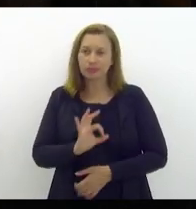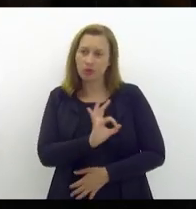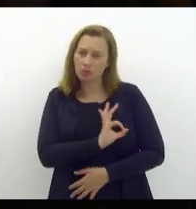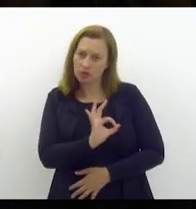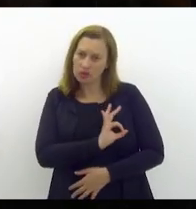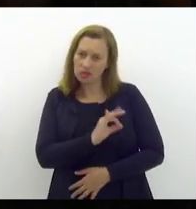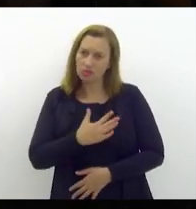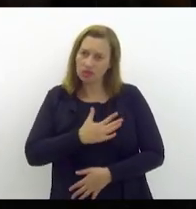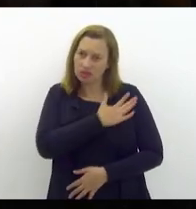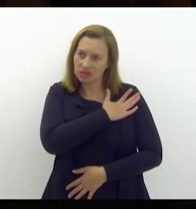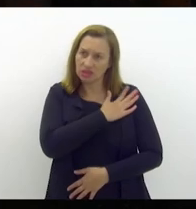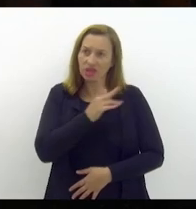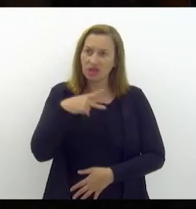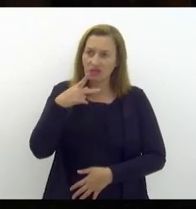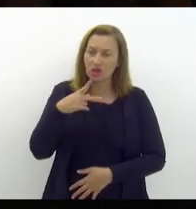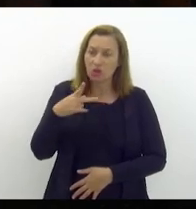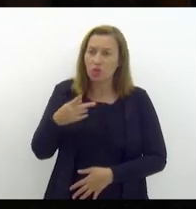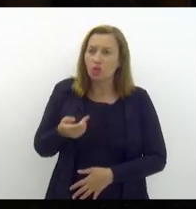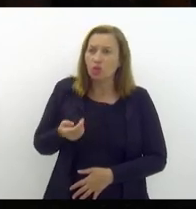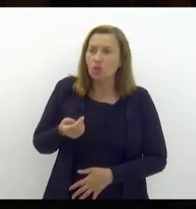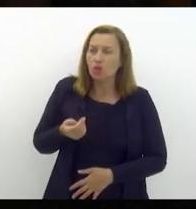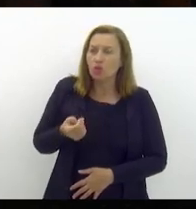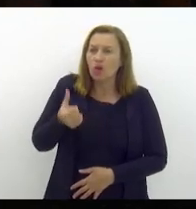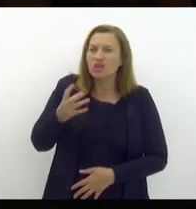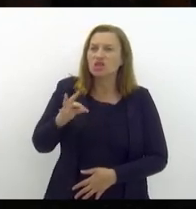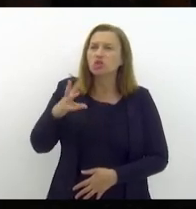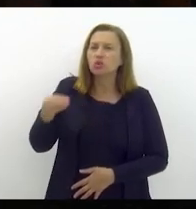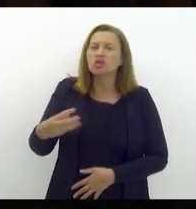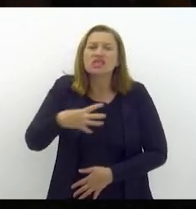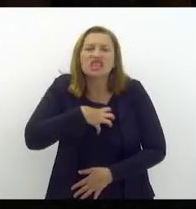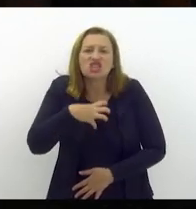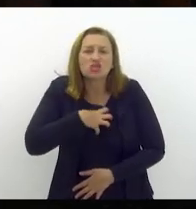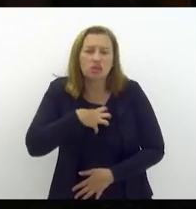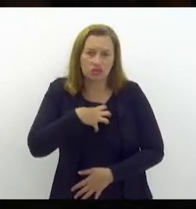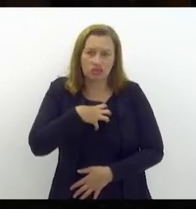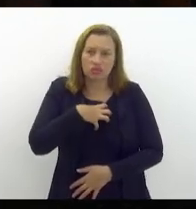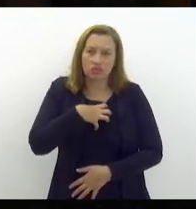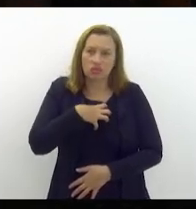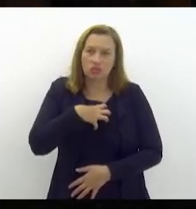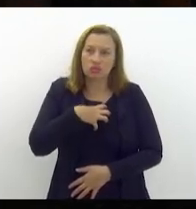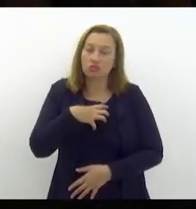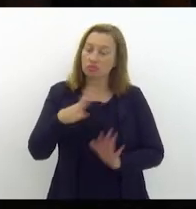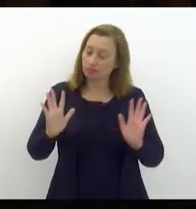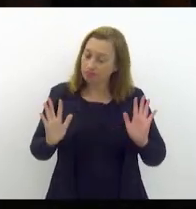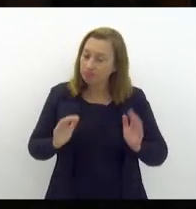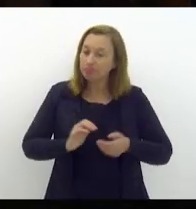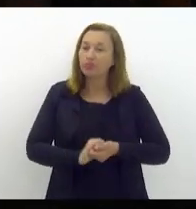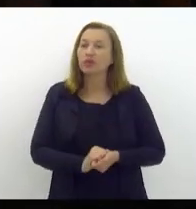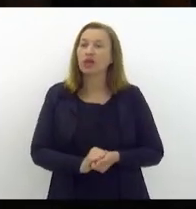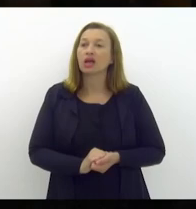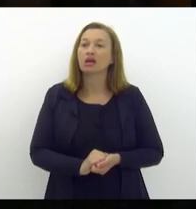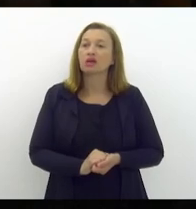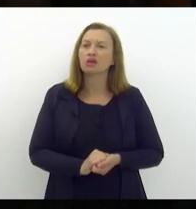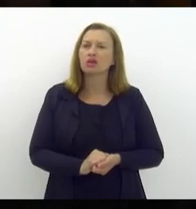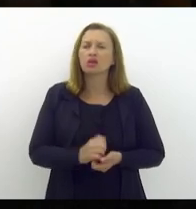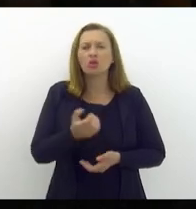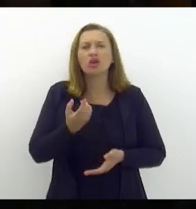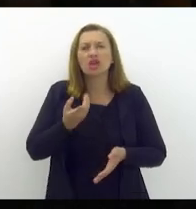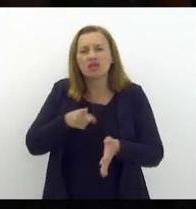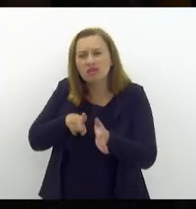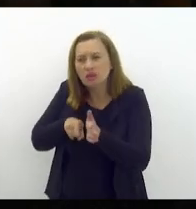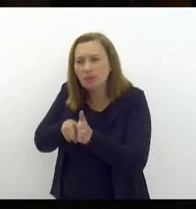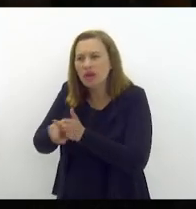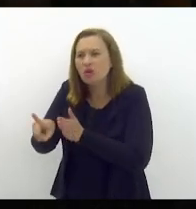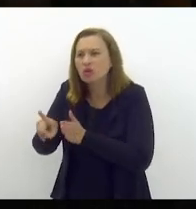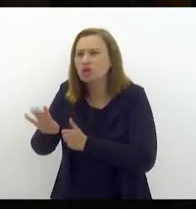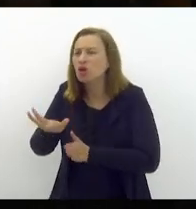militar, ele falou praticamente quase todo o meu sentimento. Mas eu queria iniciar aqui, fazendo uma pergunta aqui, qual